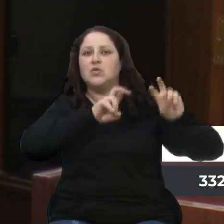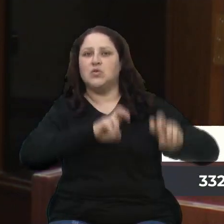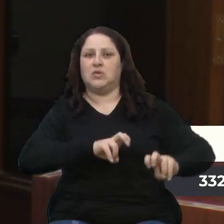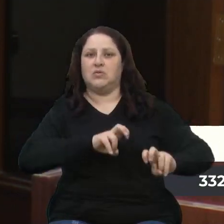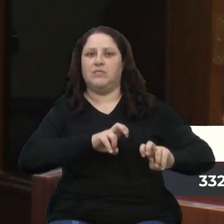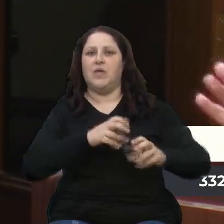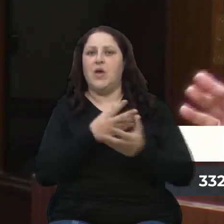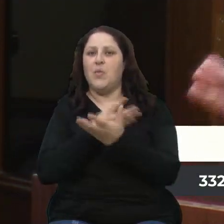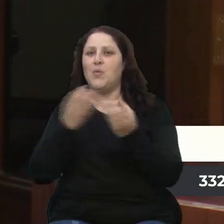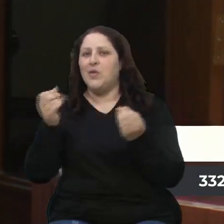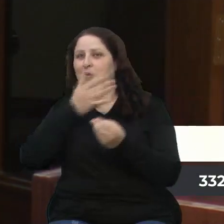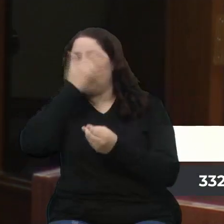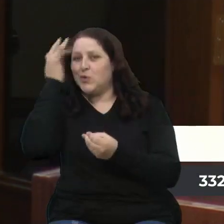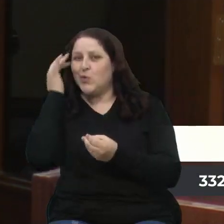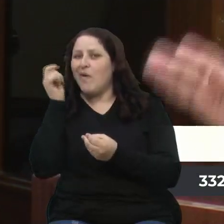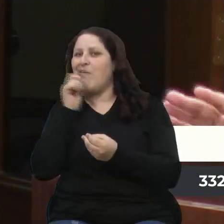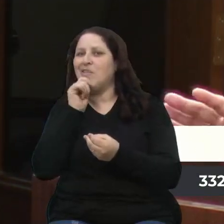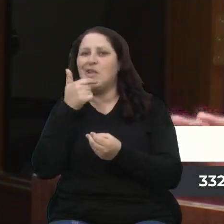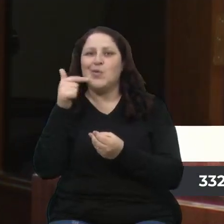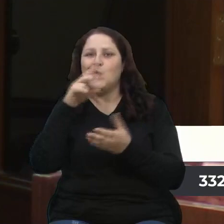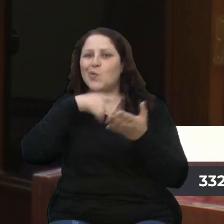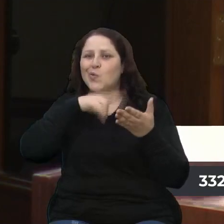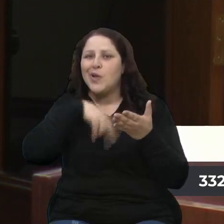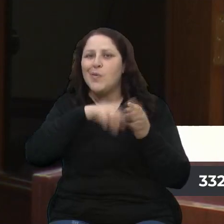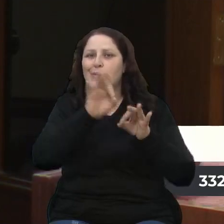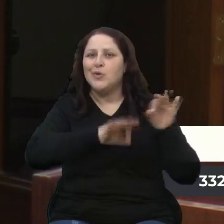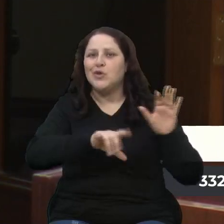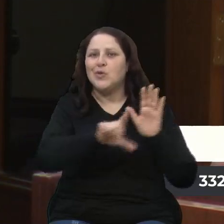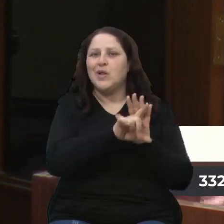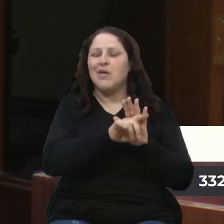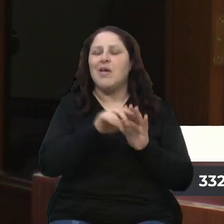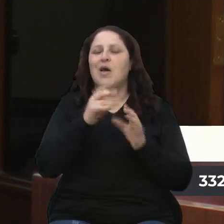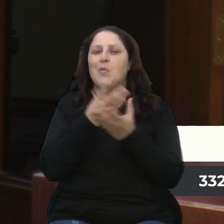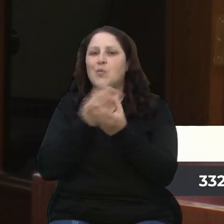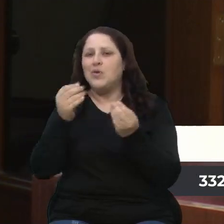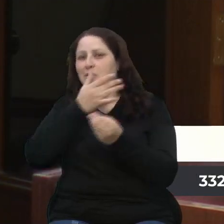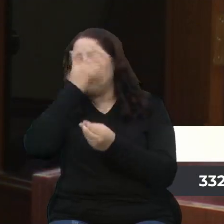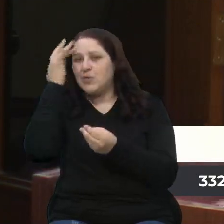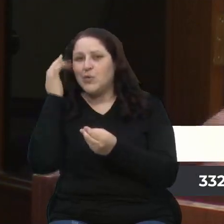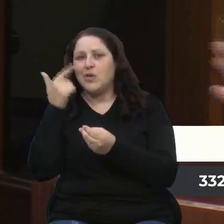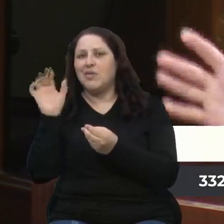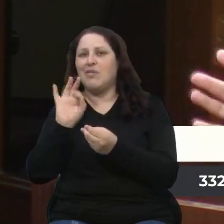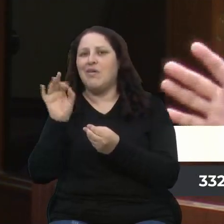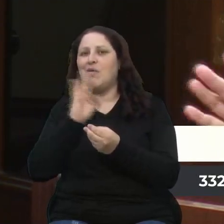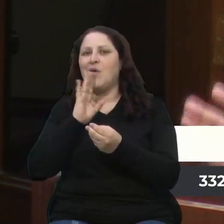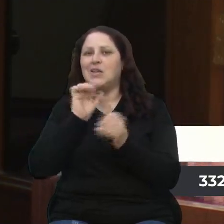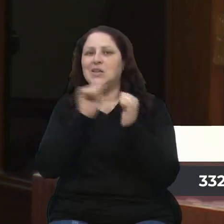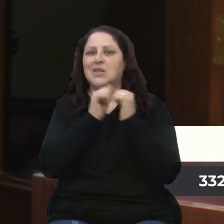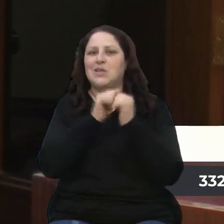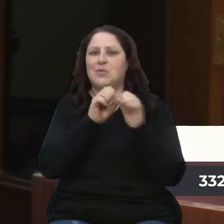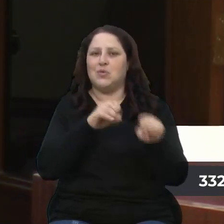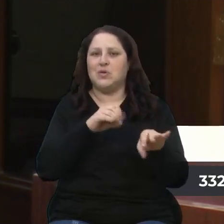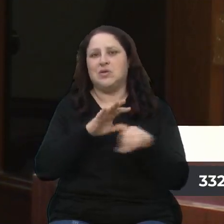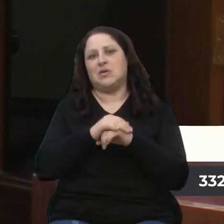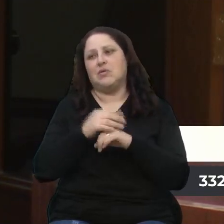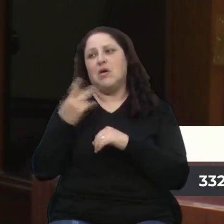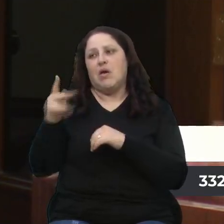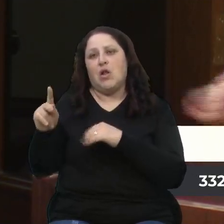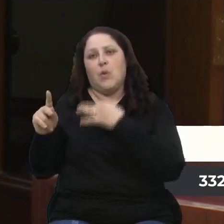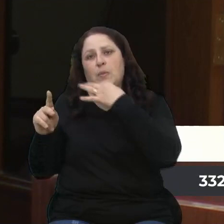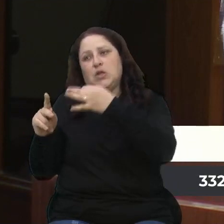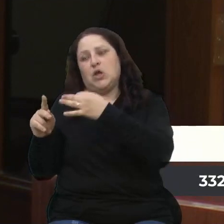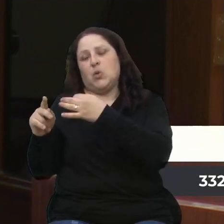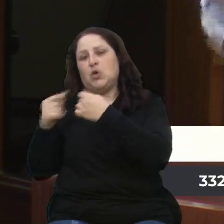projeto de lei, né, que não conhecem o sistema educacional e fazem crítica, muitas vezes, na sua razão, e está tudo